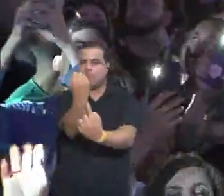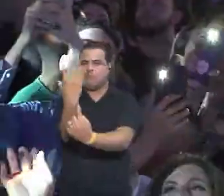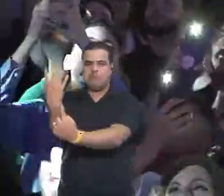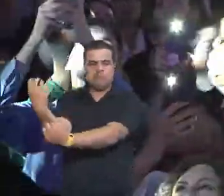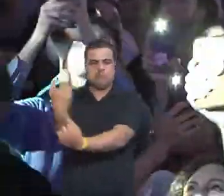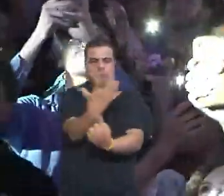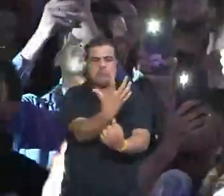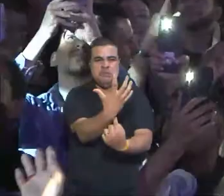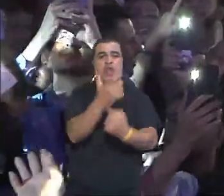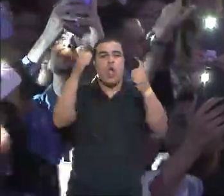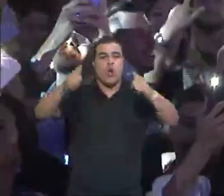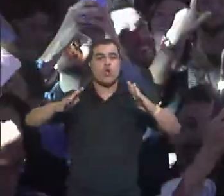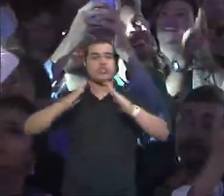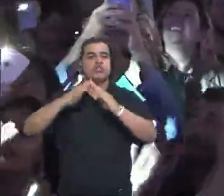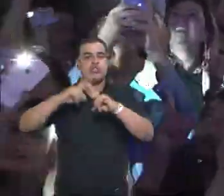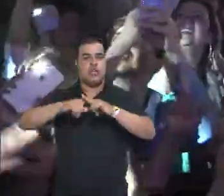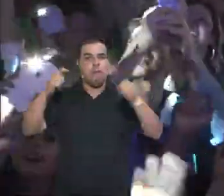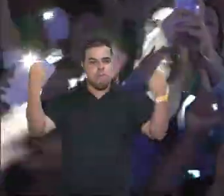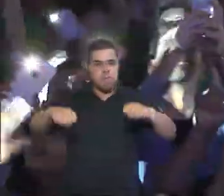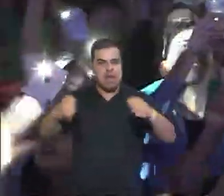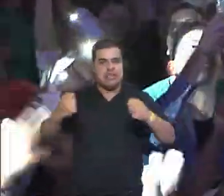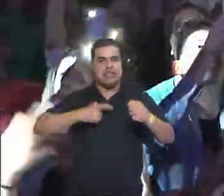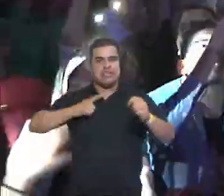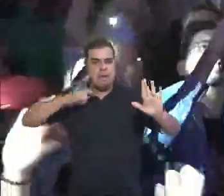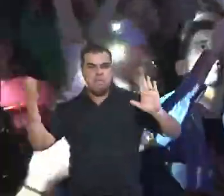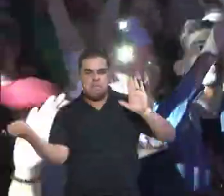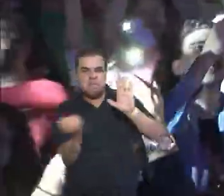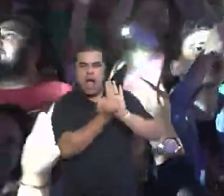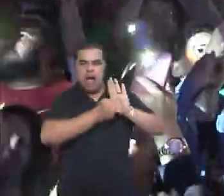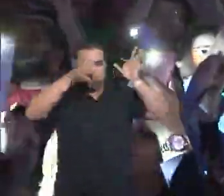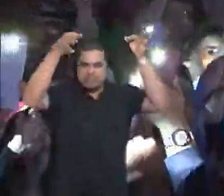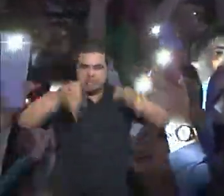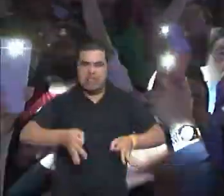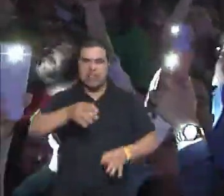por onde a igreja passa tem que deixar sua marca